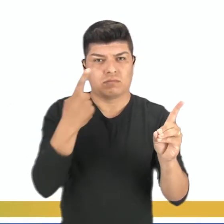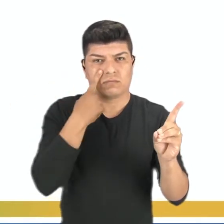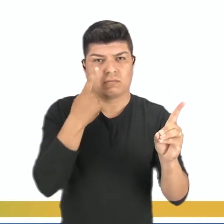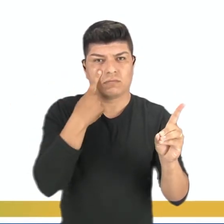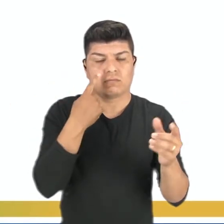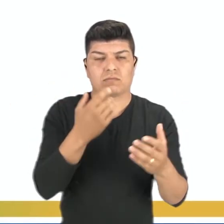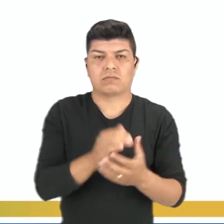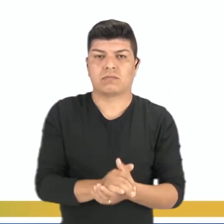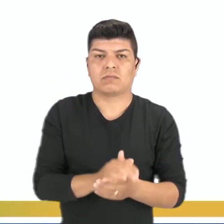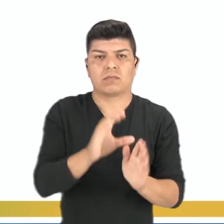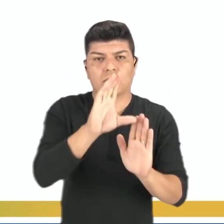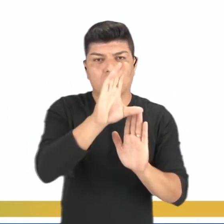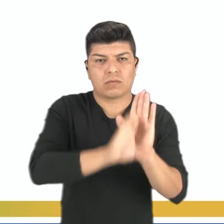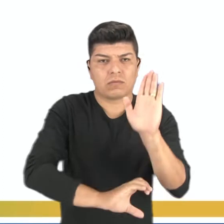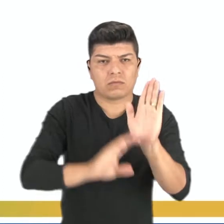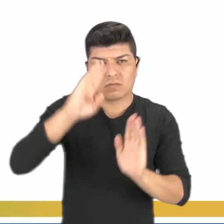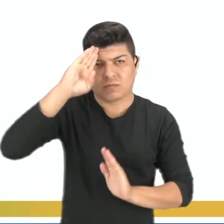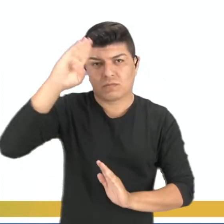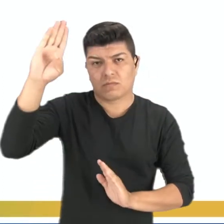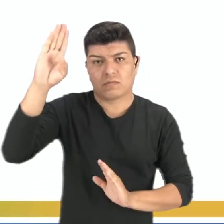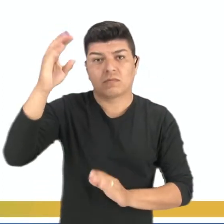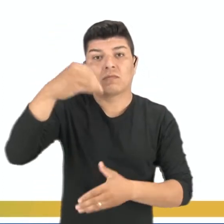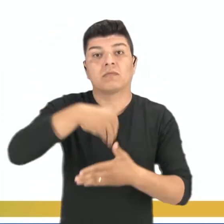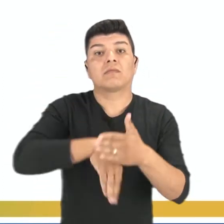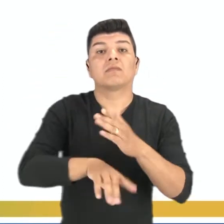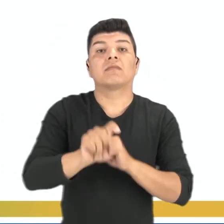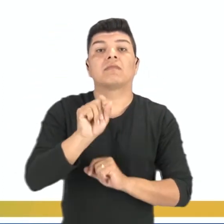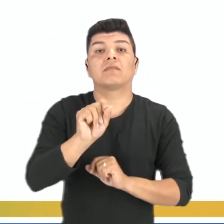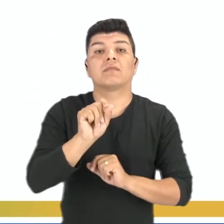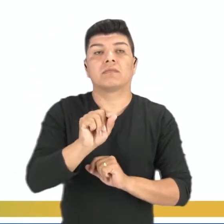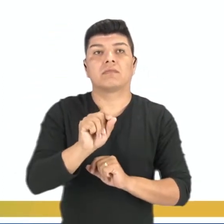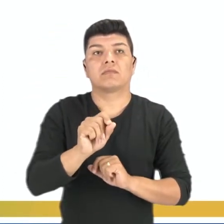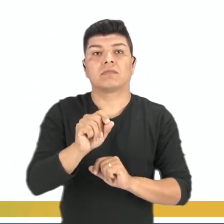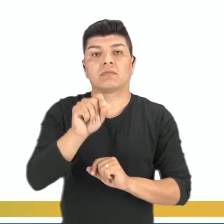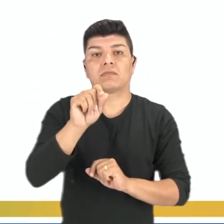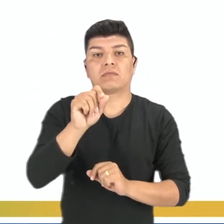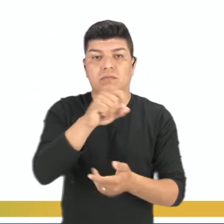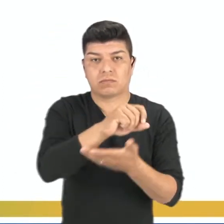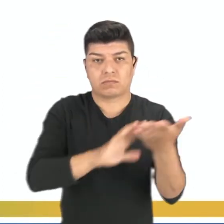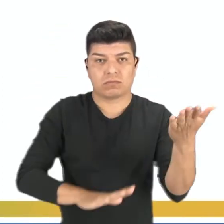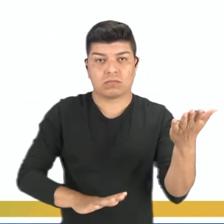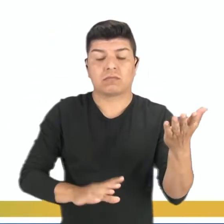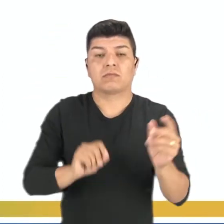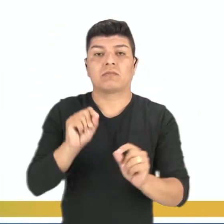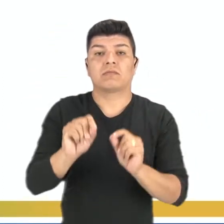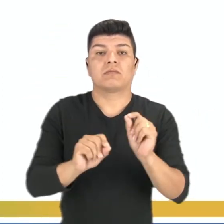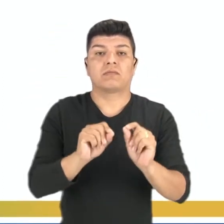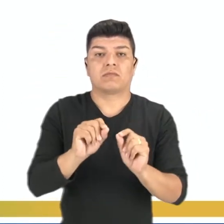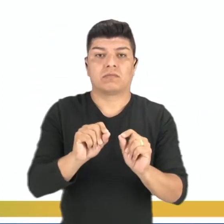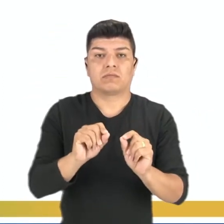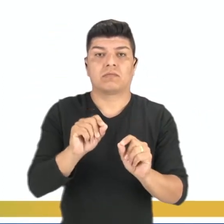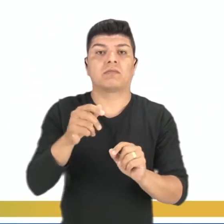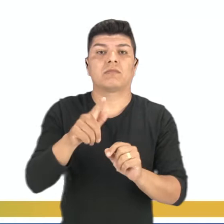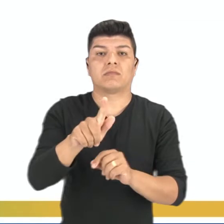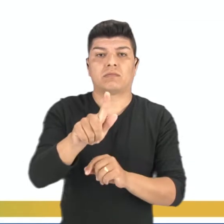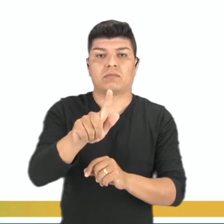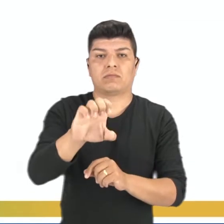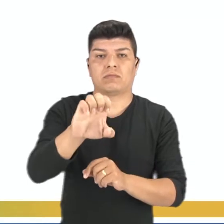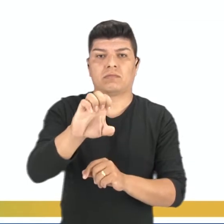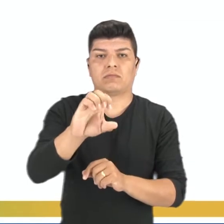observe os conceitos principais dentro dessa atividade que remete à